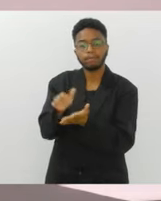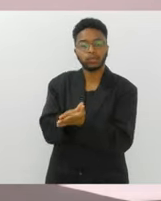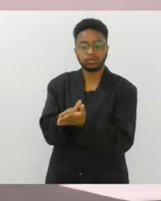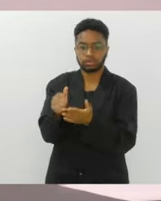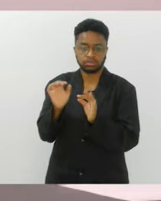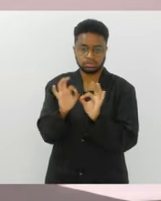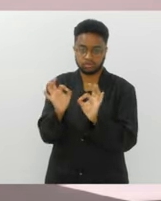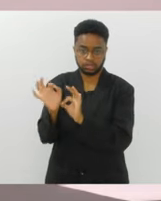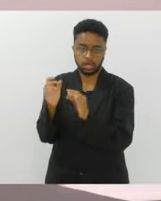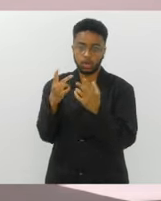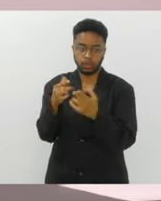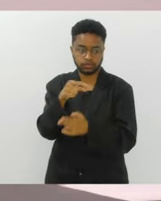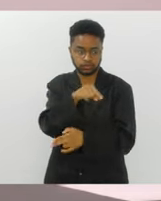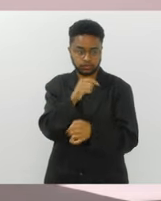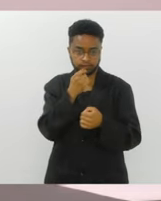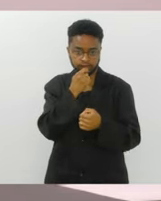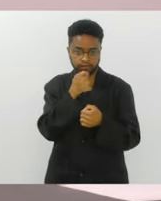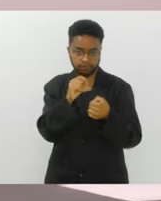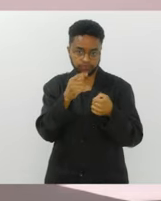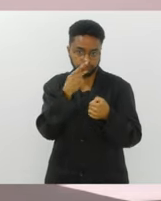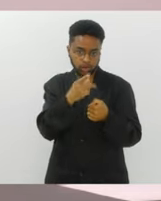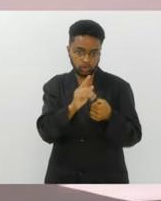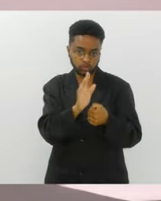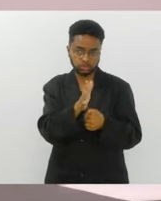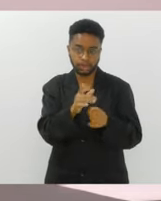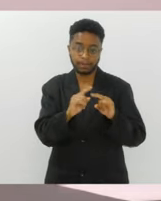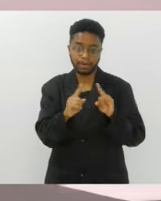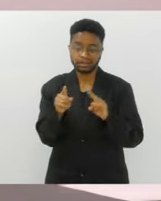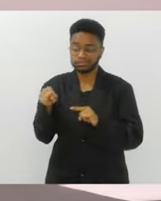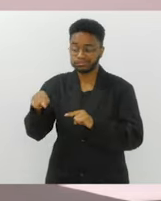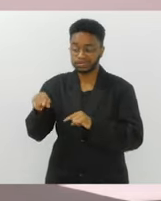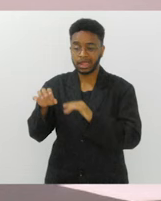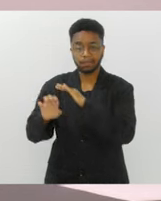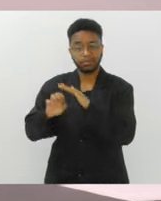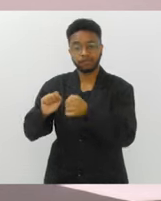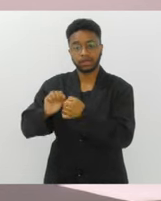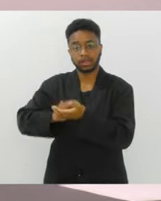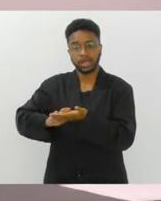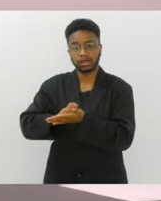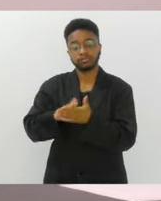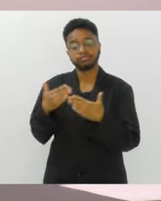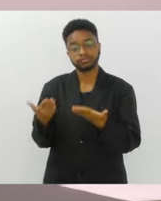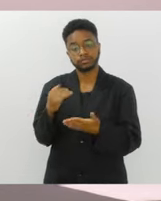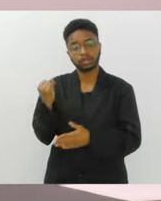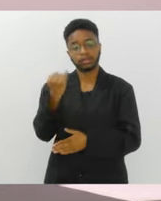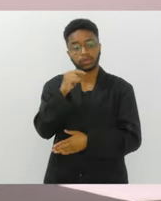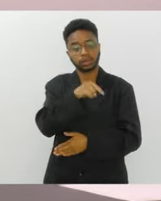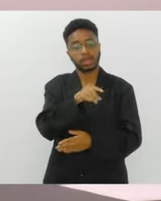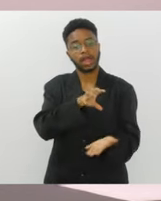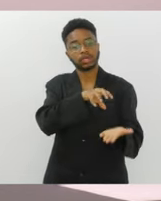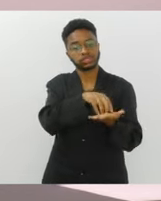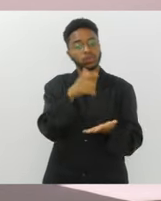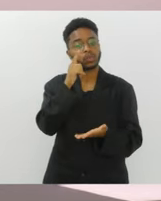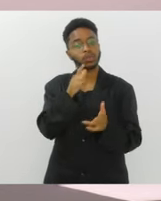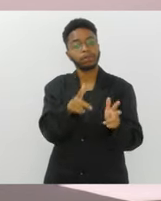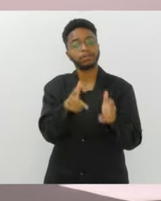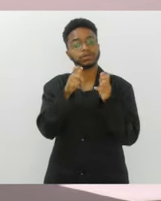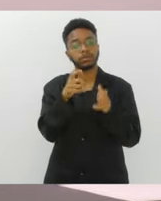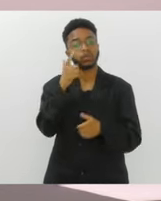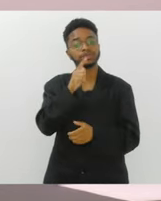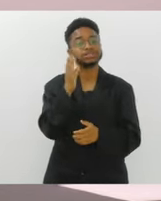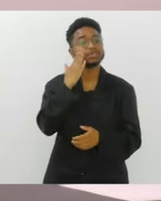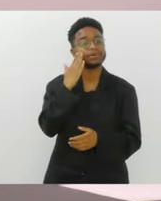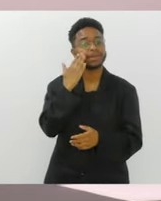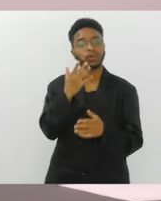aqui está sendo dito, e não entregam nada. E é importante que a agência consiga enxergar, que consiga ver, que